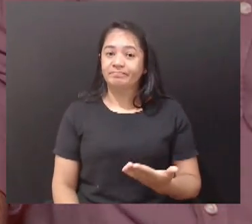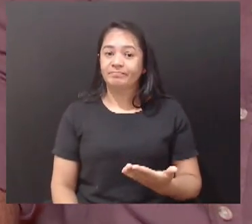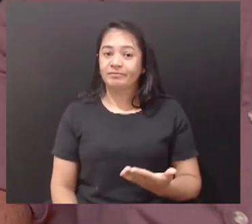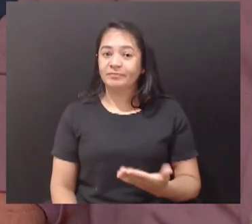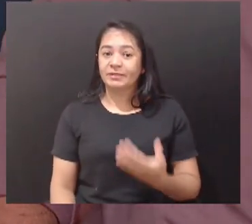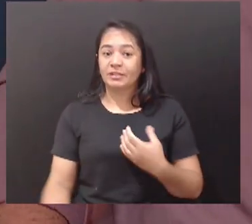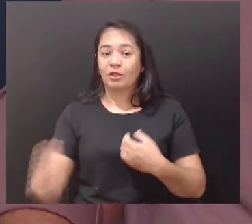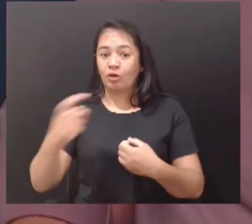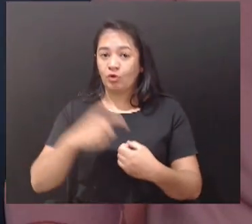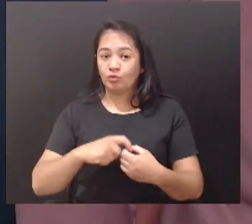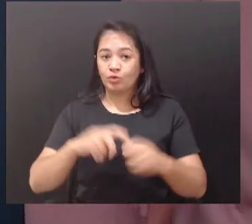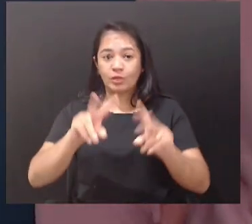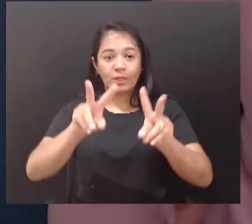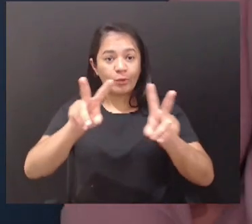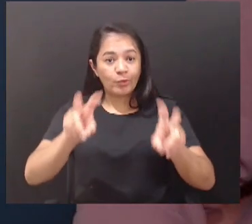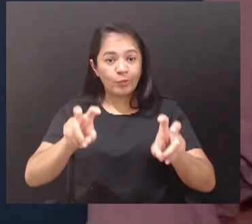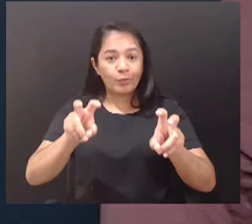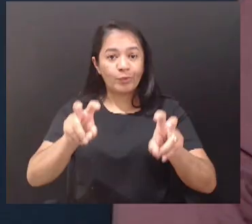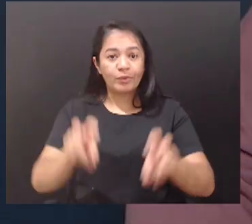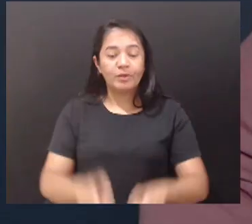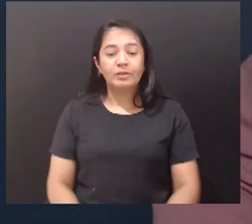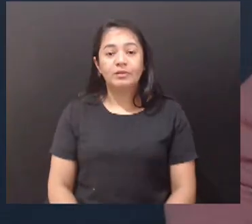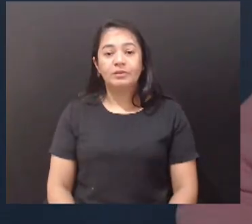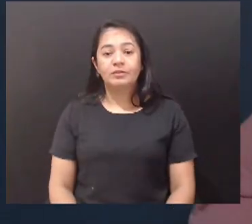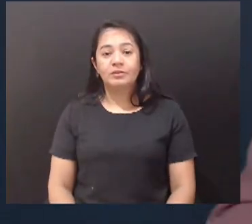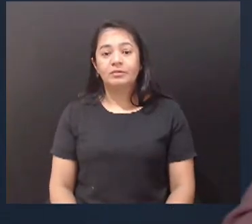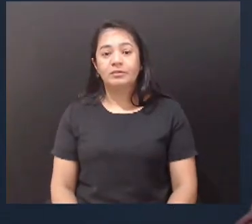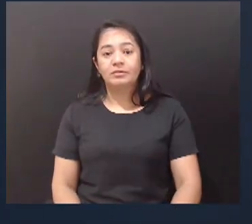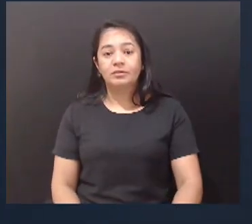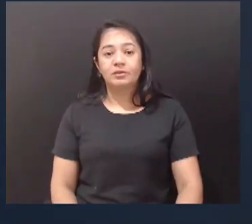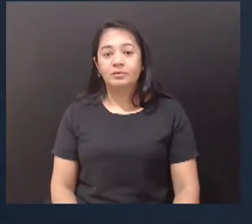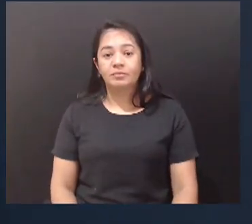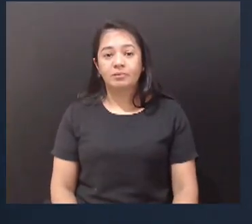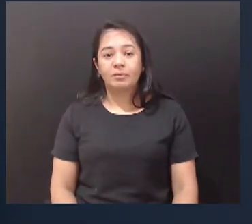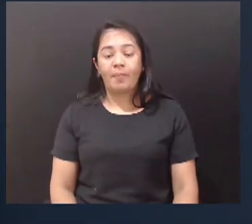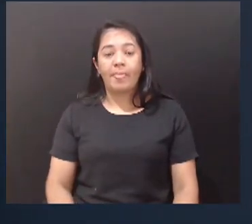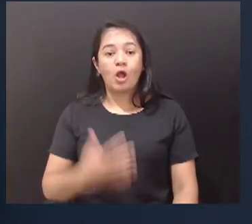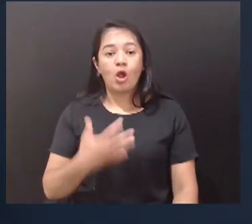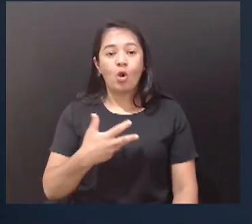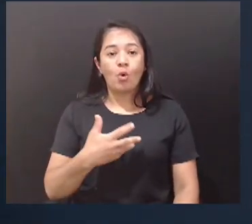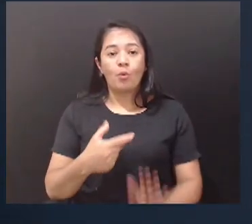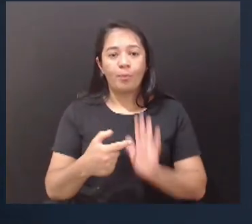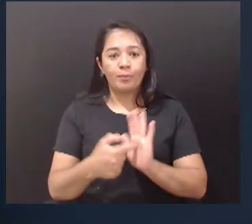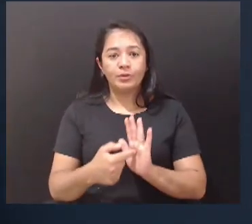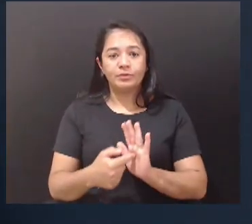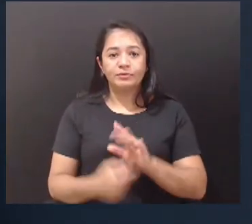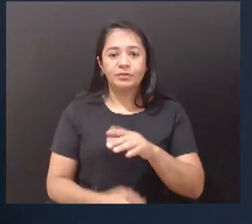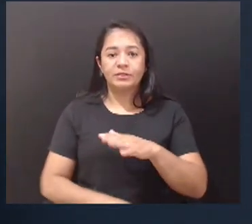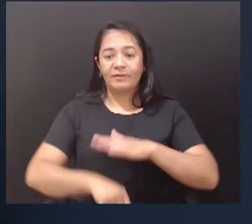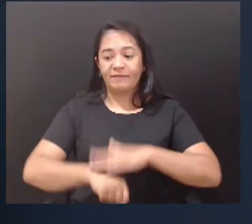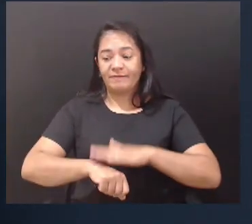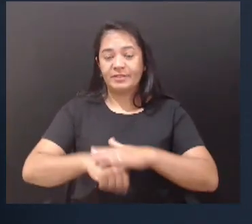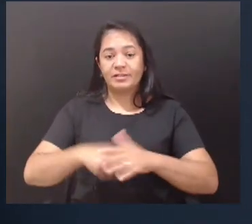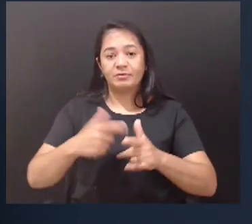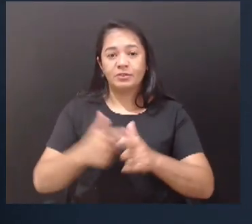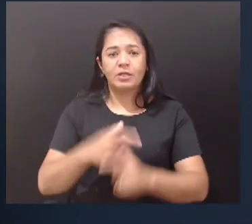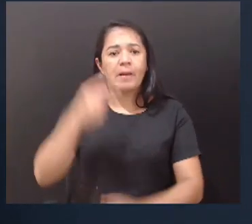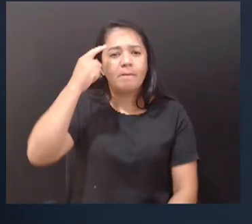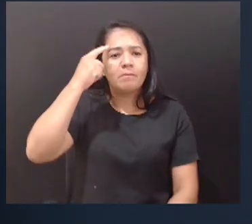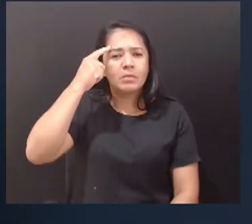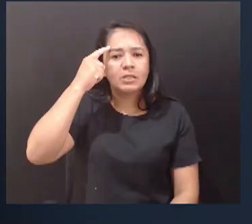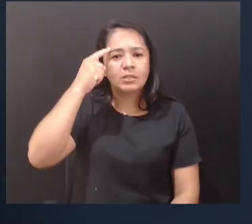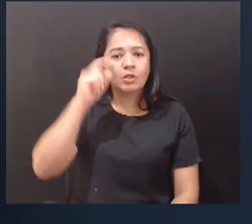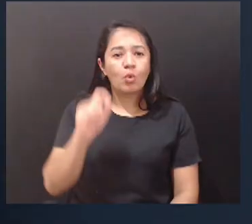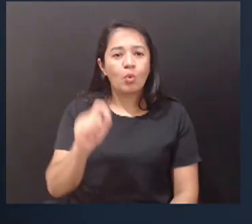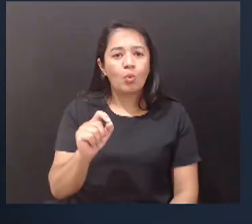ao assunto em relação a comportamento, quando você for fazer uma dívida, pense bem